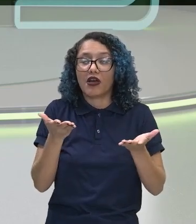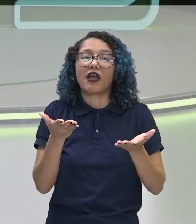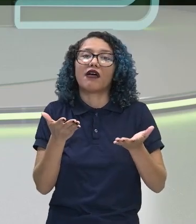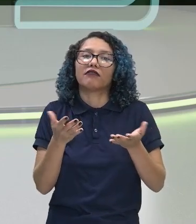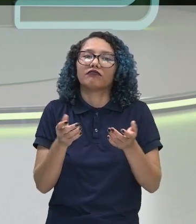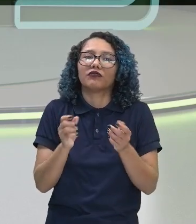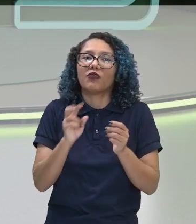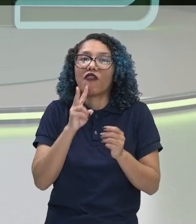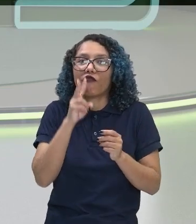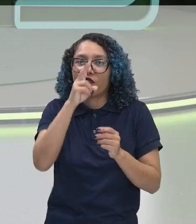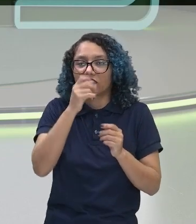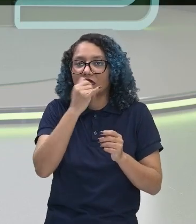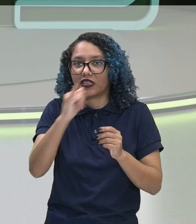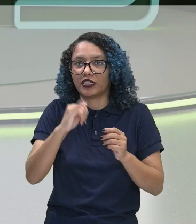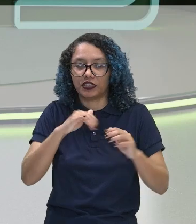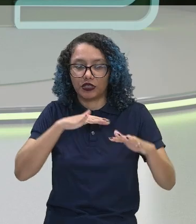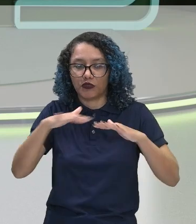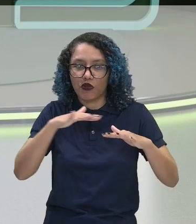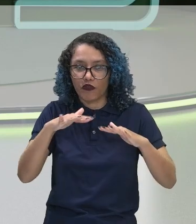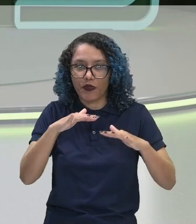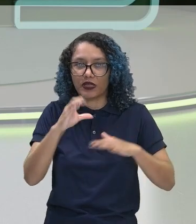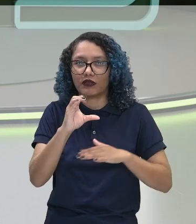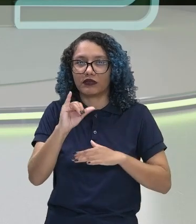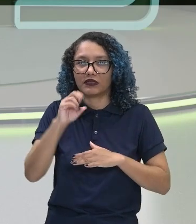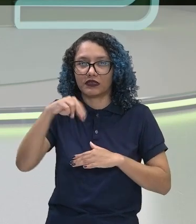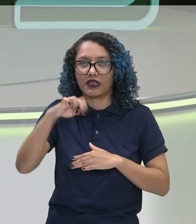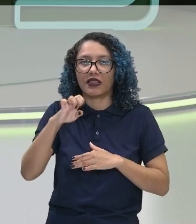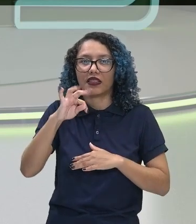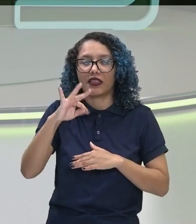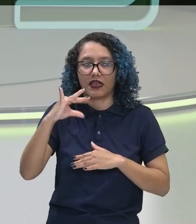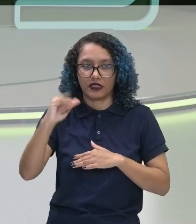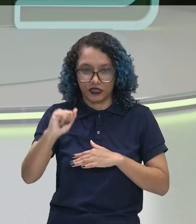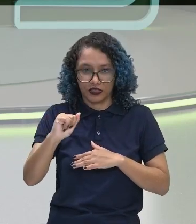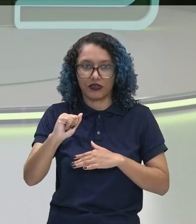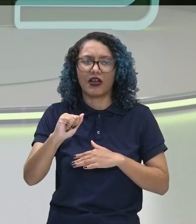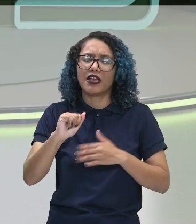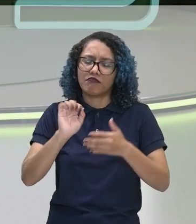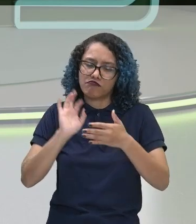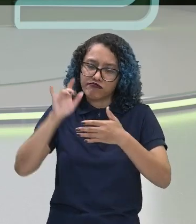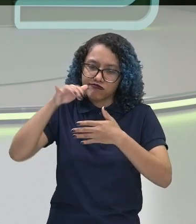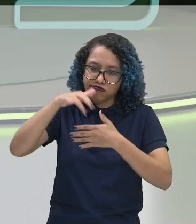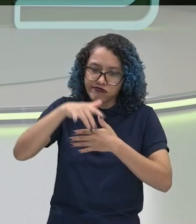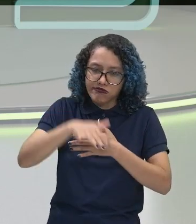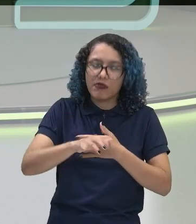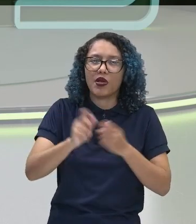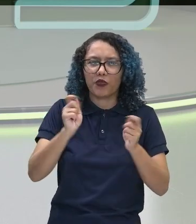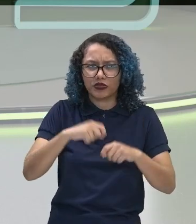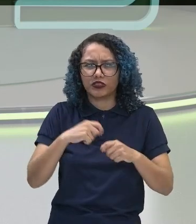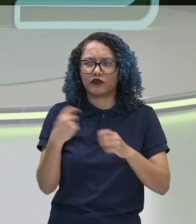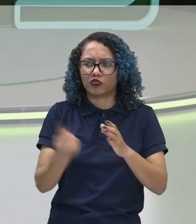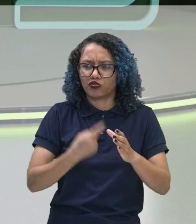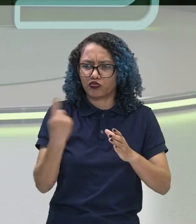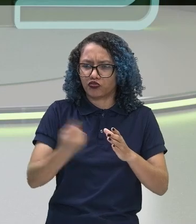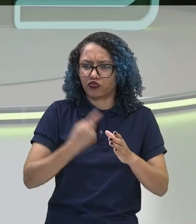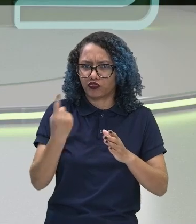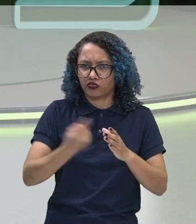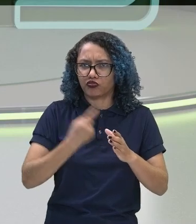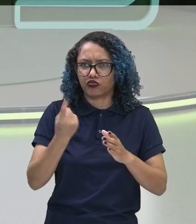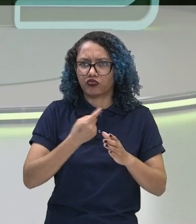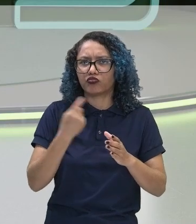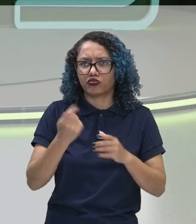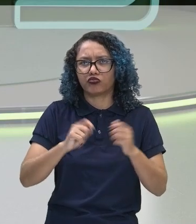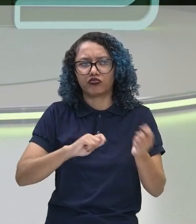este movimento, né, da água, da queda dessa água, é que vai movimentar turbinas e então gerar